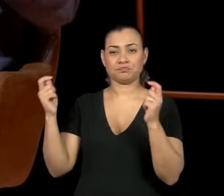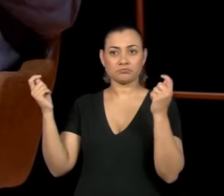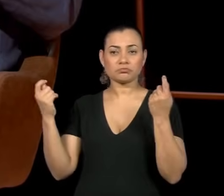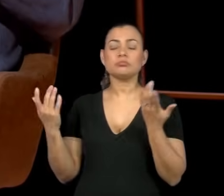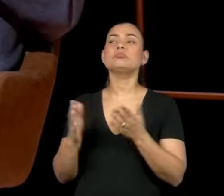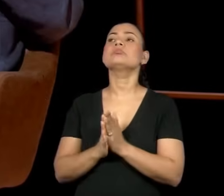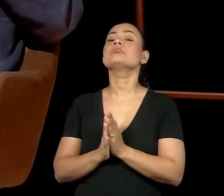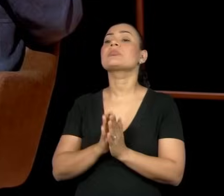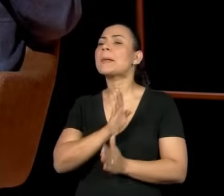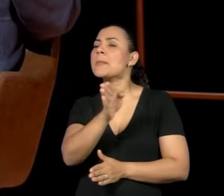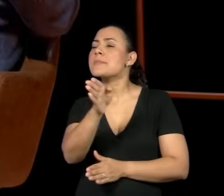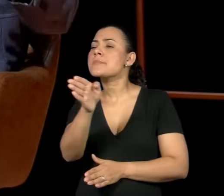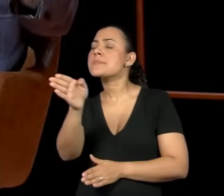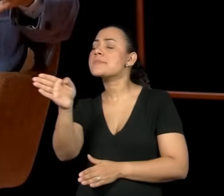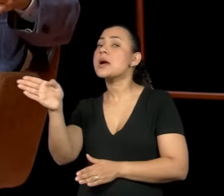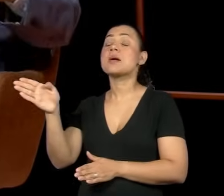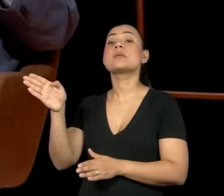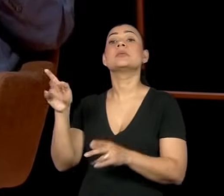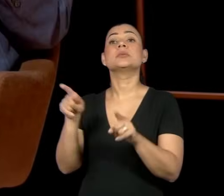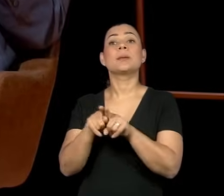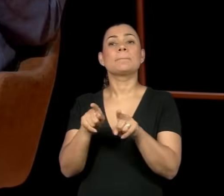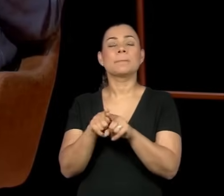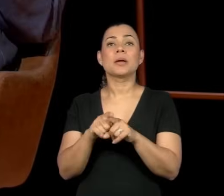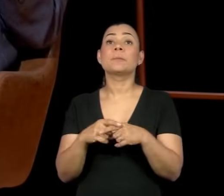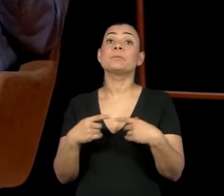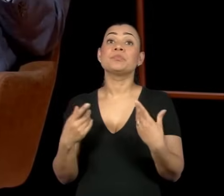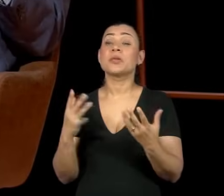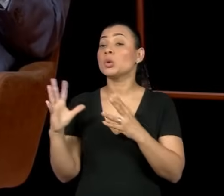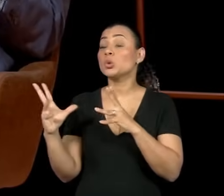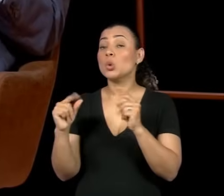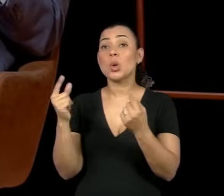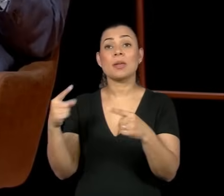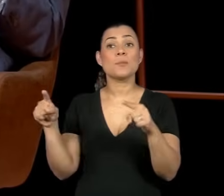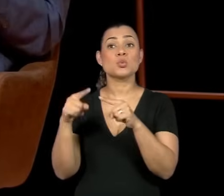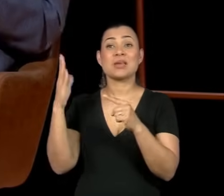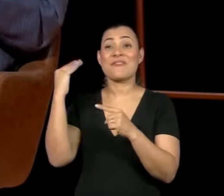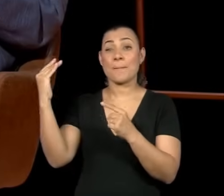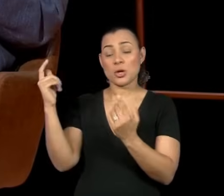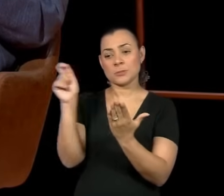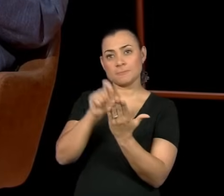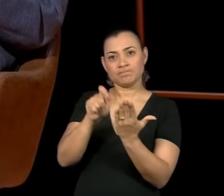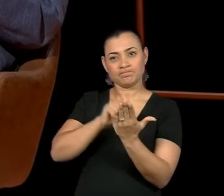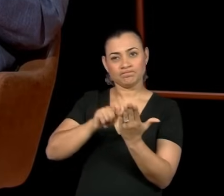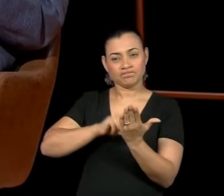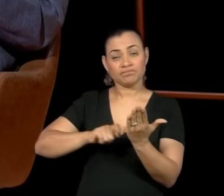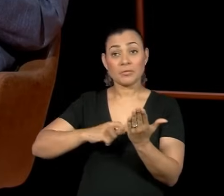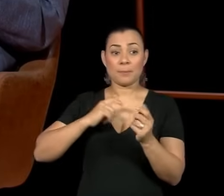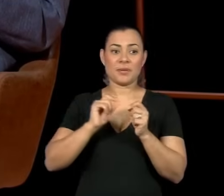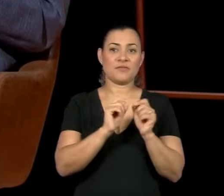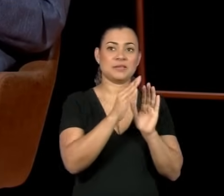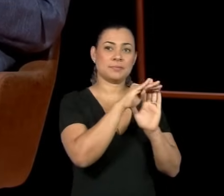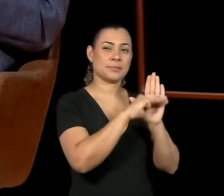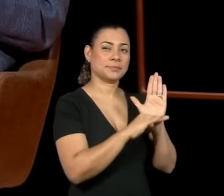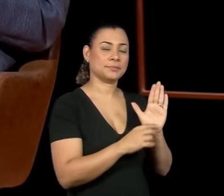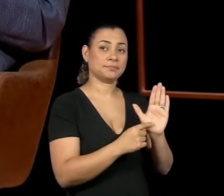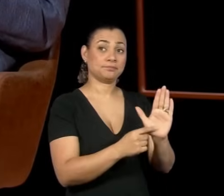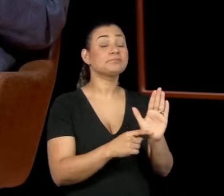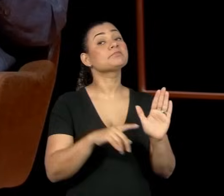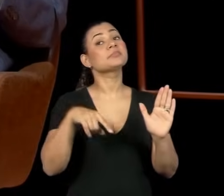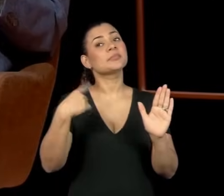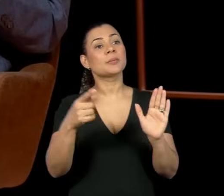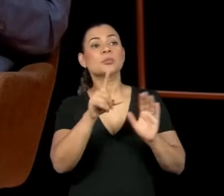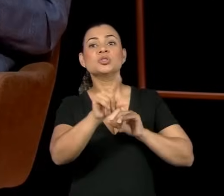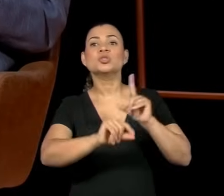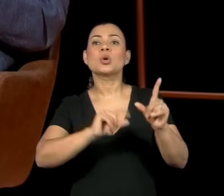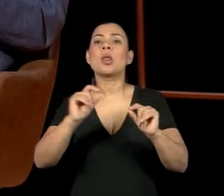Camenito, Por Uma Cabeça, enfim, todas as músicas que eram sucesso para fazer o repertório. E ia escolhendo em